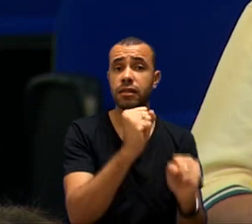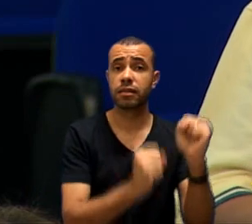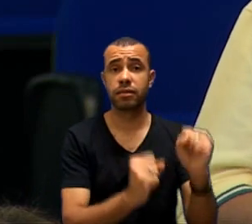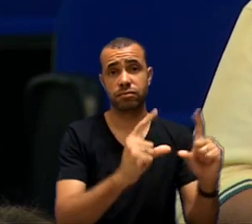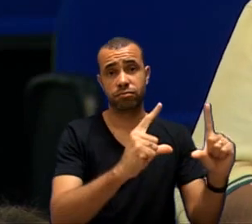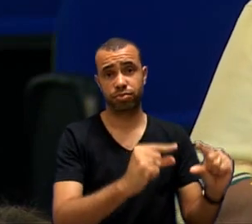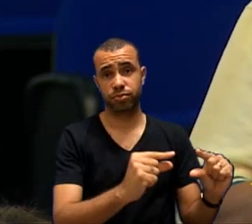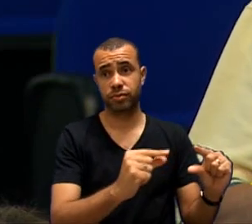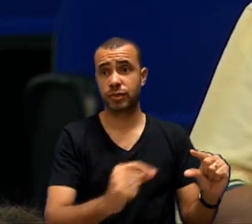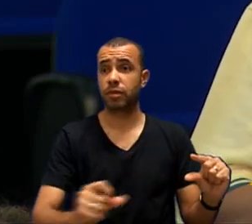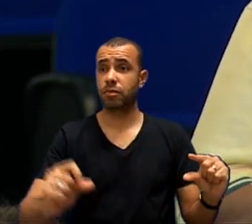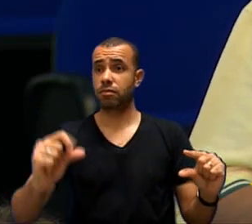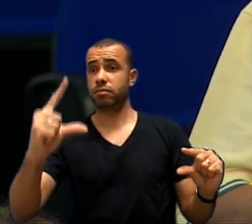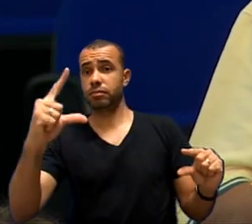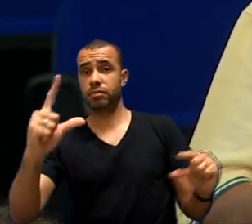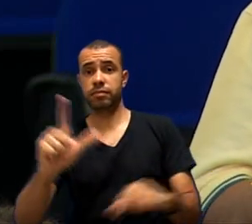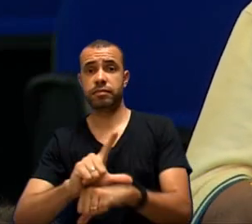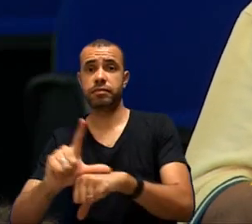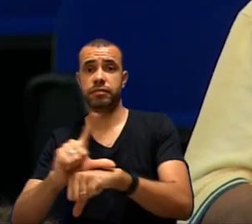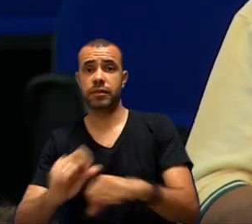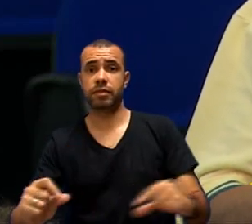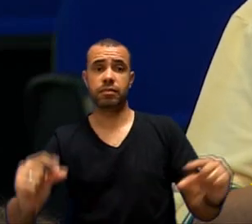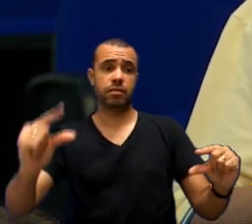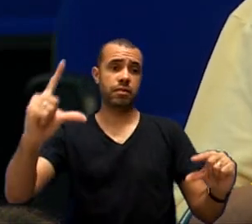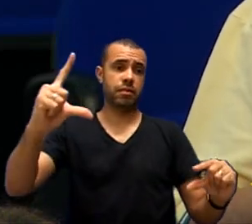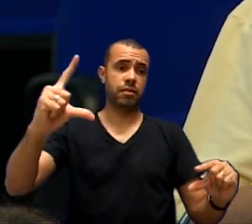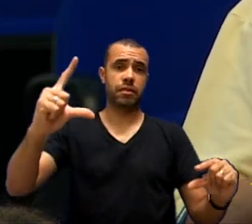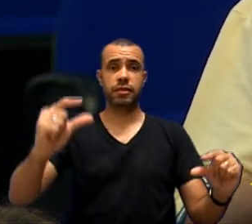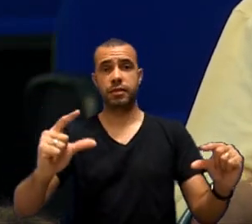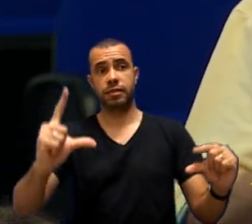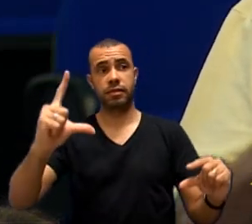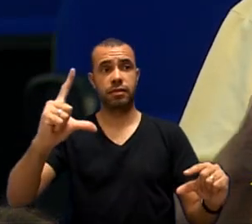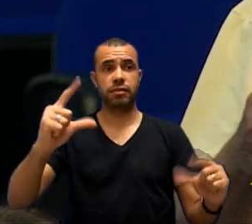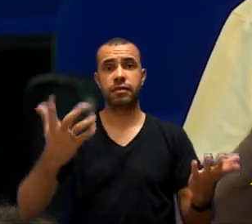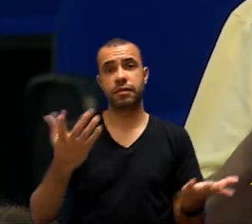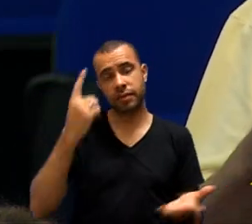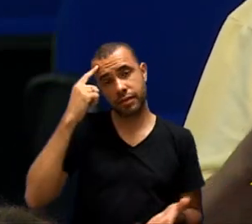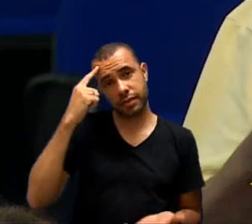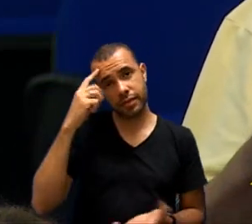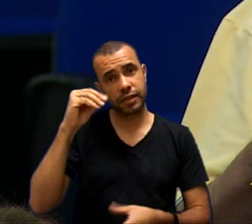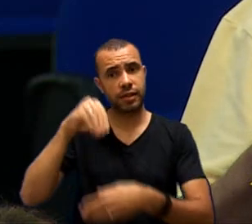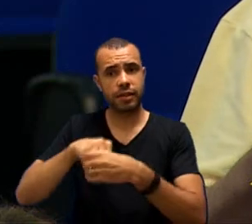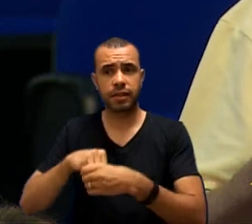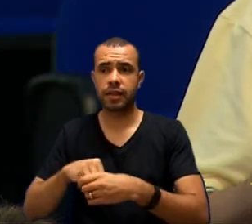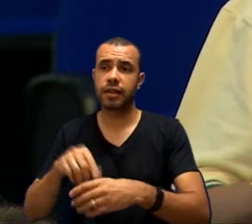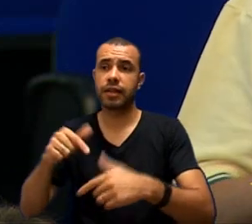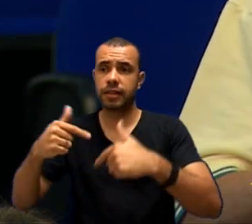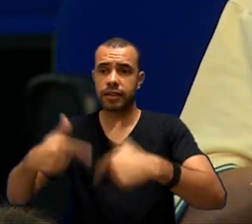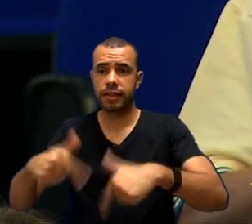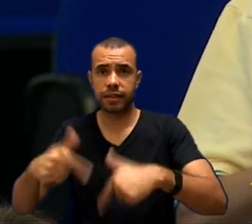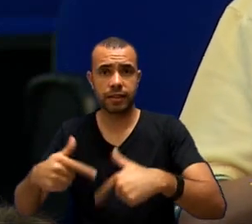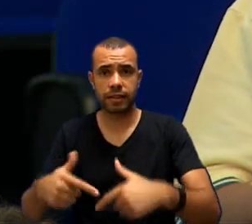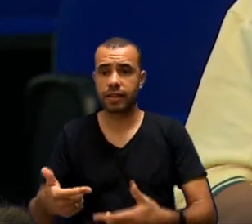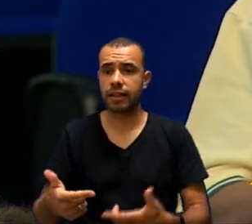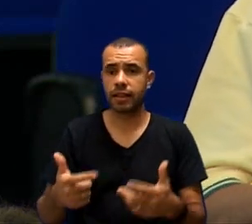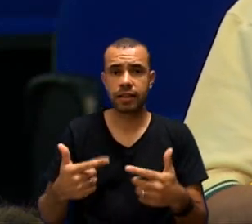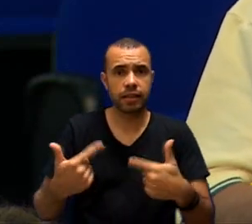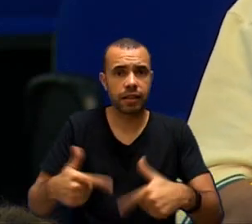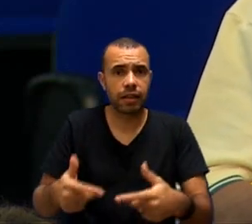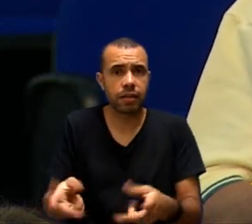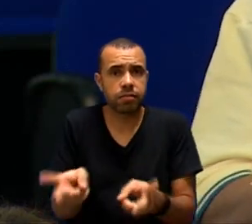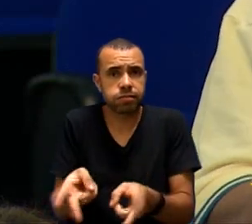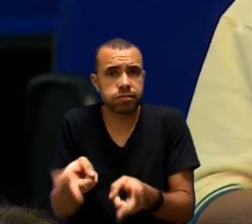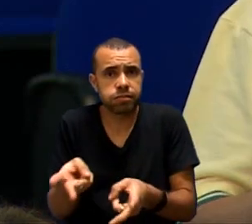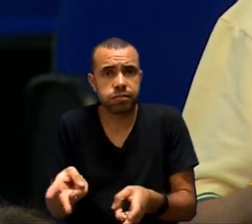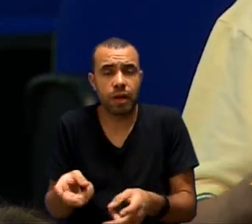precisamos, não há condição de se pensar em mais gente dentro de um local com o mesmo volume de trabalho. E o volume de trabalho cai